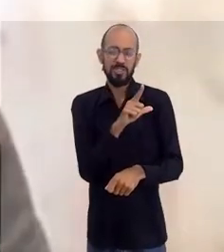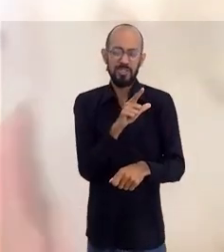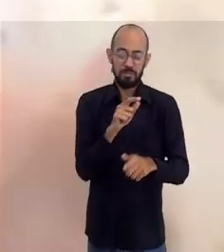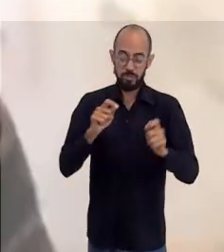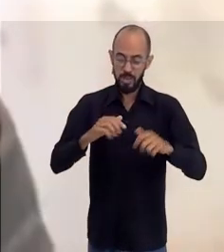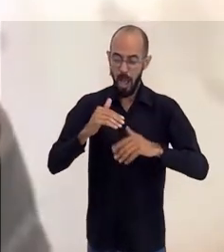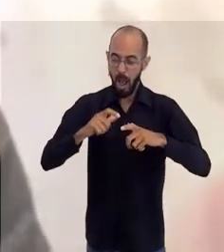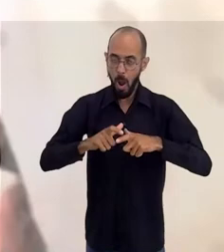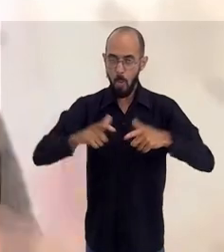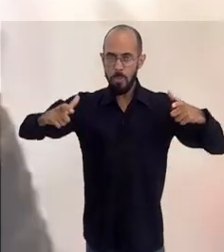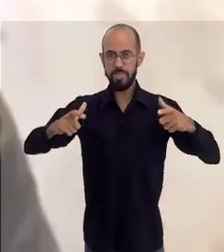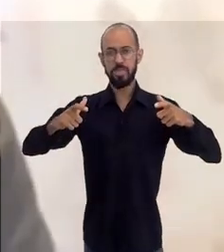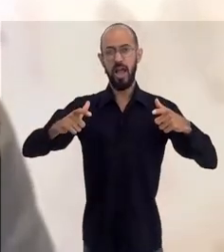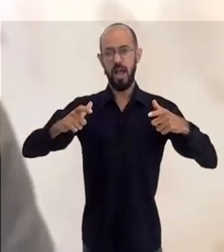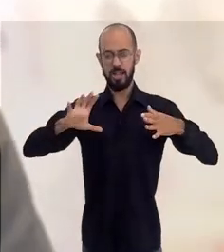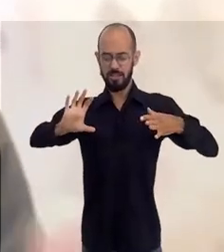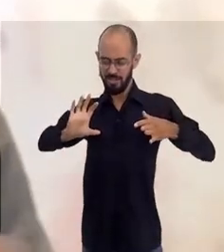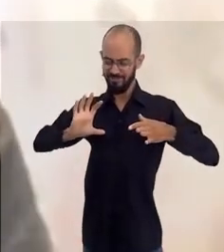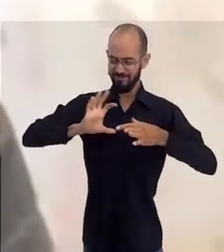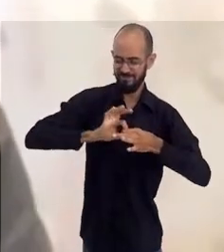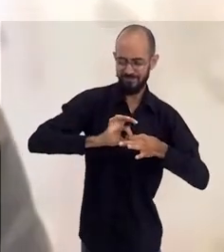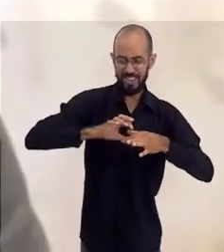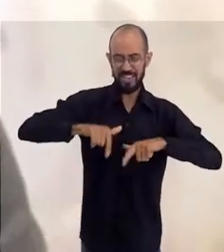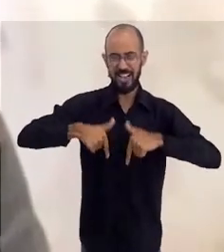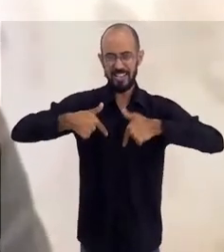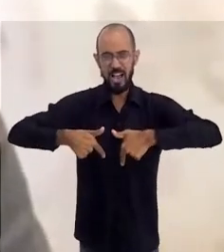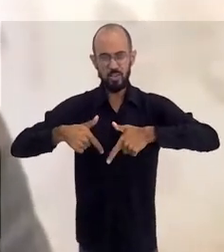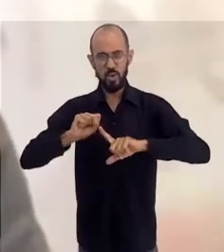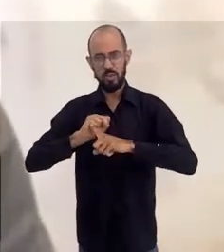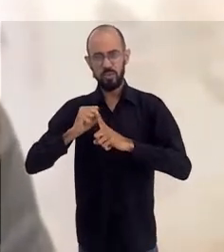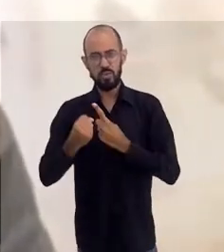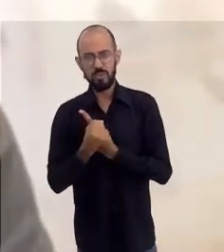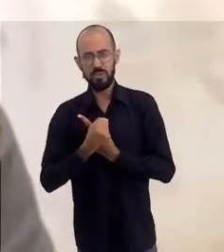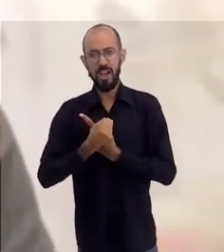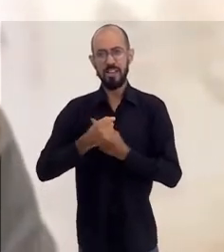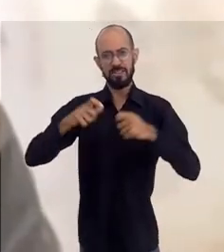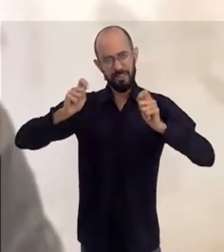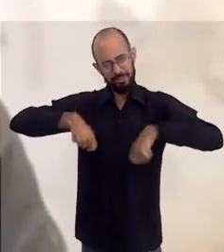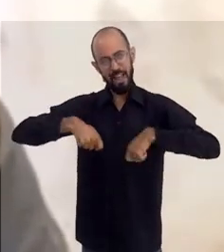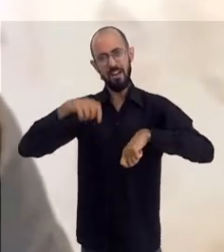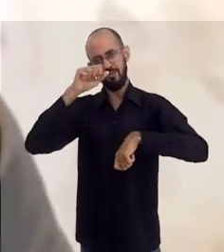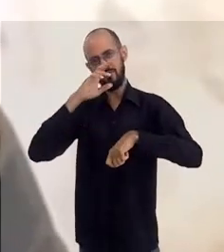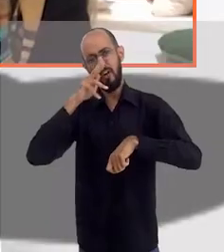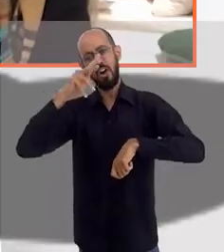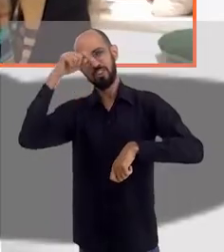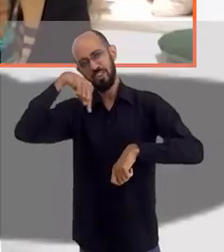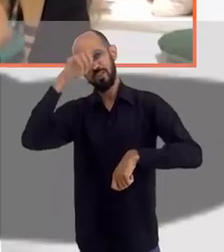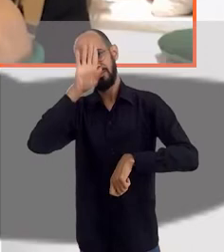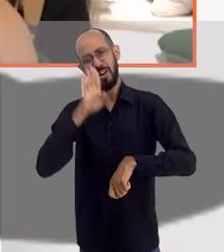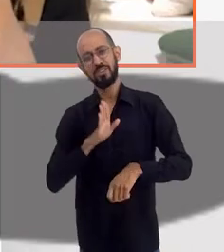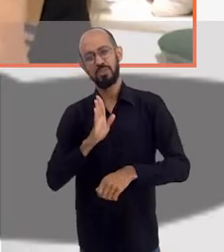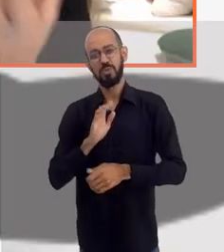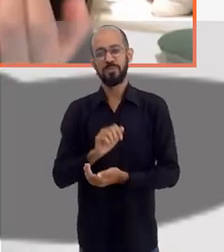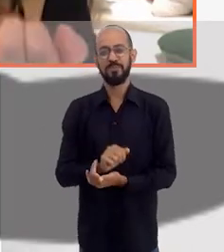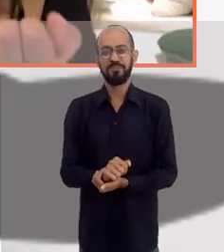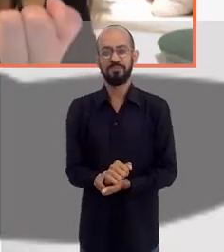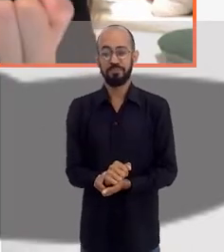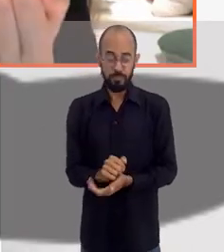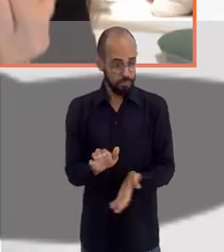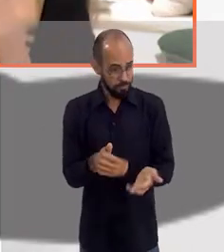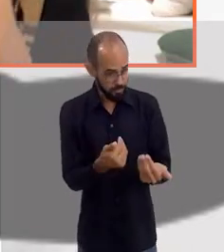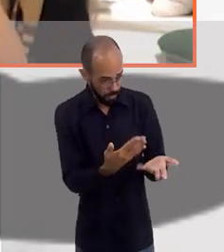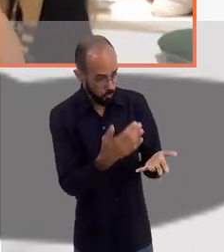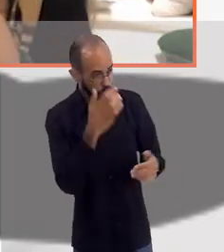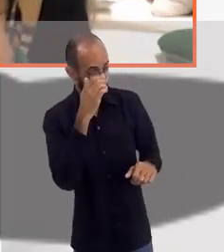potencialize essa corrente essas ações sociais e que a gente tem muita ótica no Brasil Ah e dá que fica muito